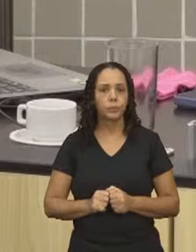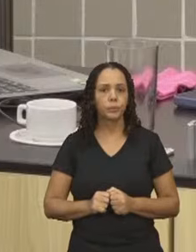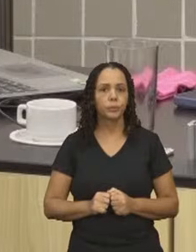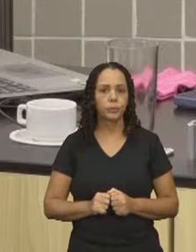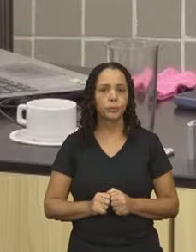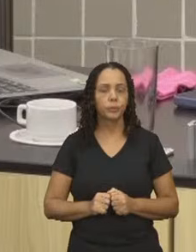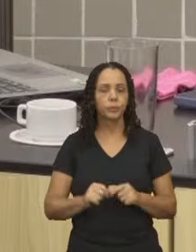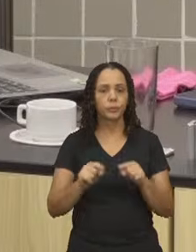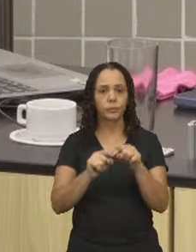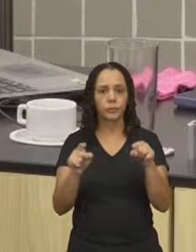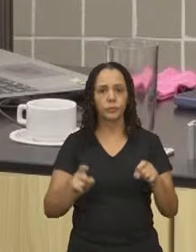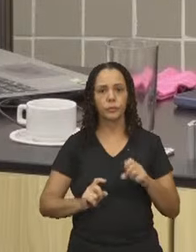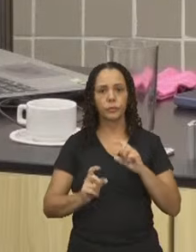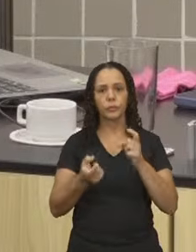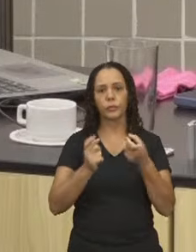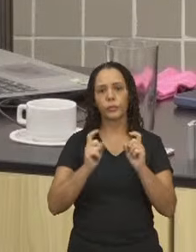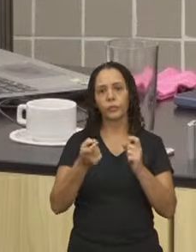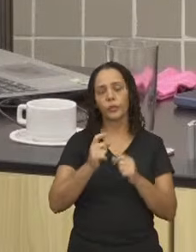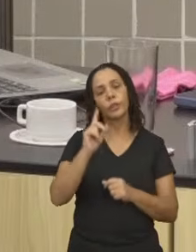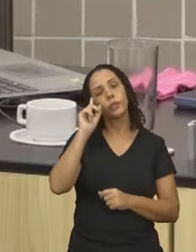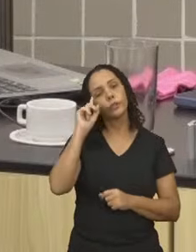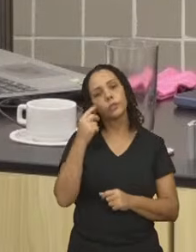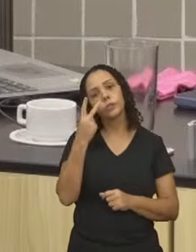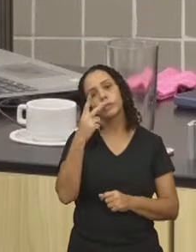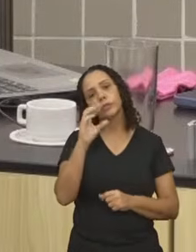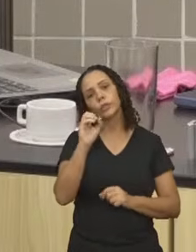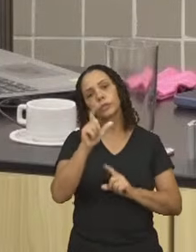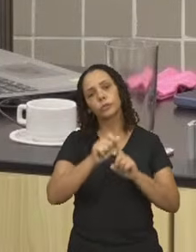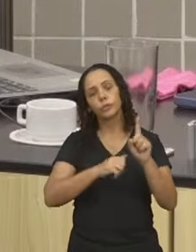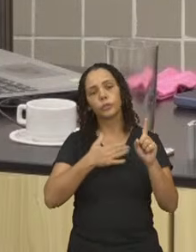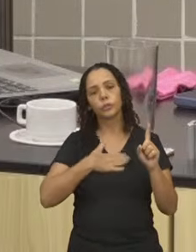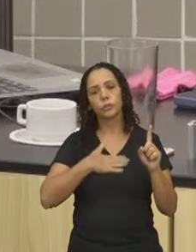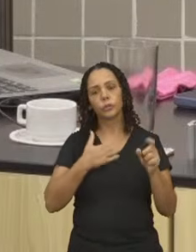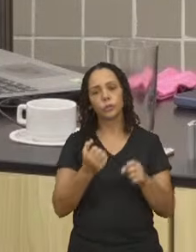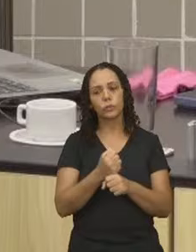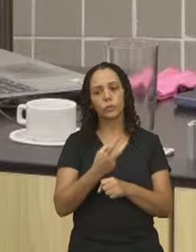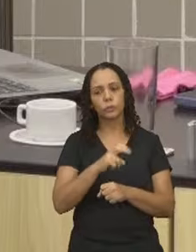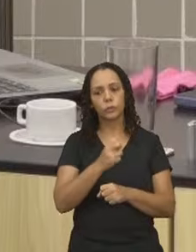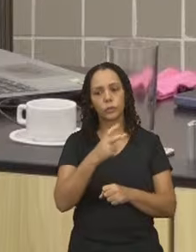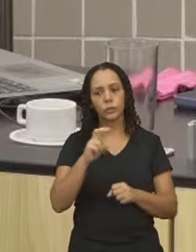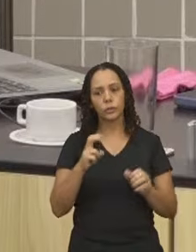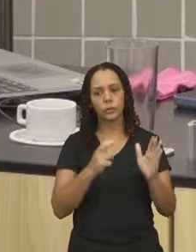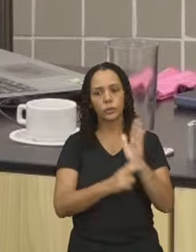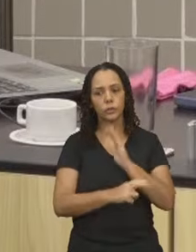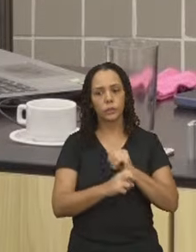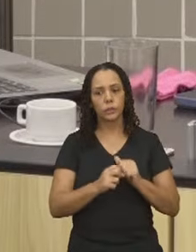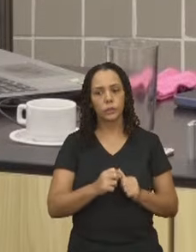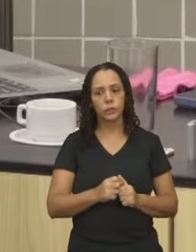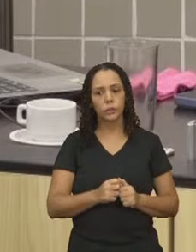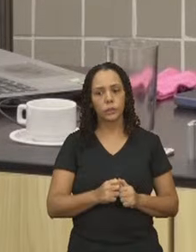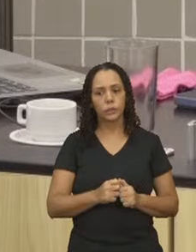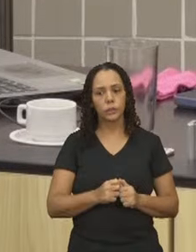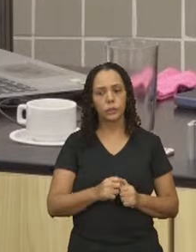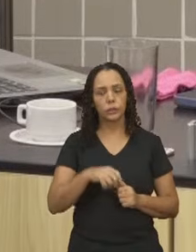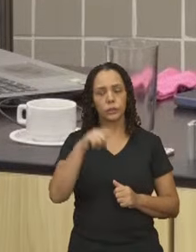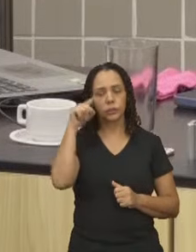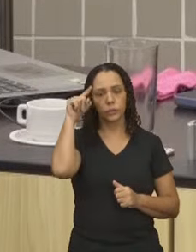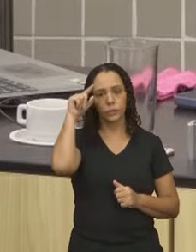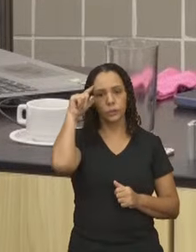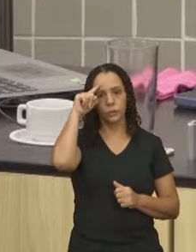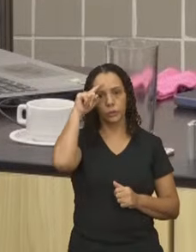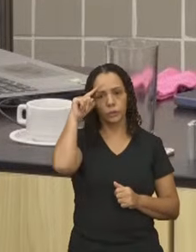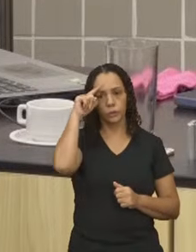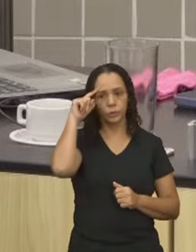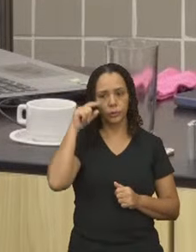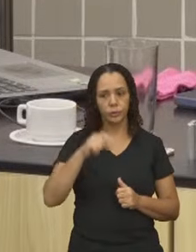manifestação. Sala das Sessões, 20 de agosto de 2025. Autoria, vereador Daniel Mariano.